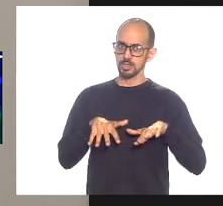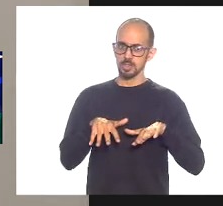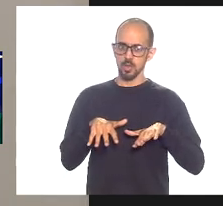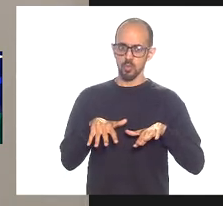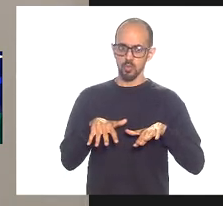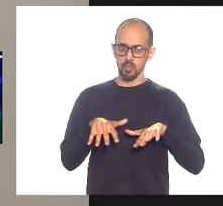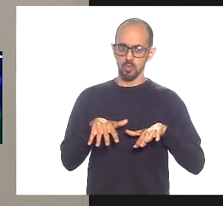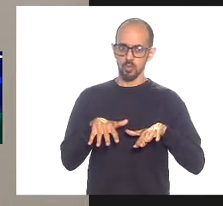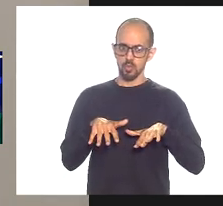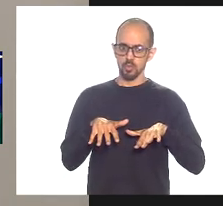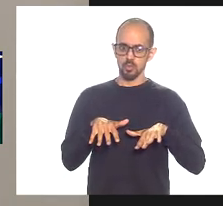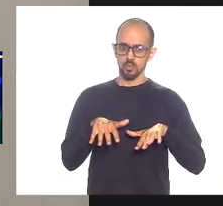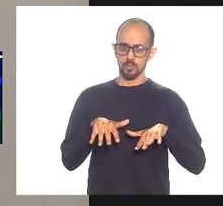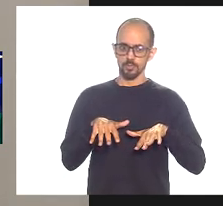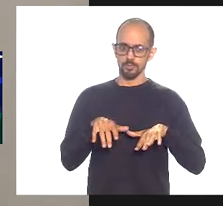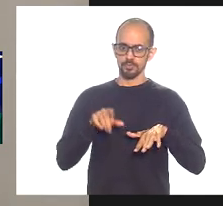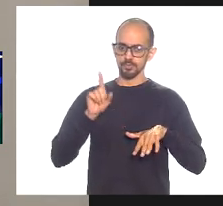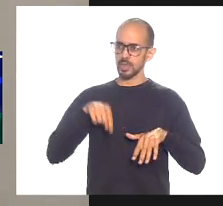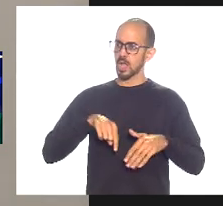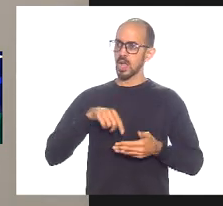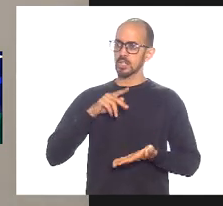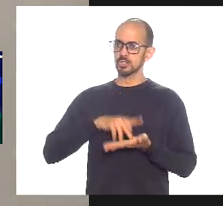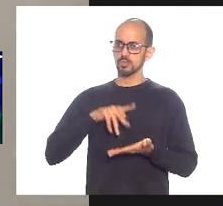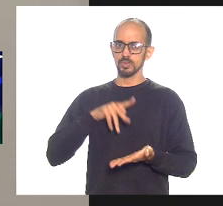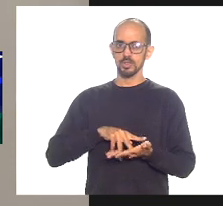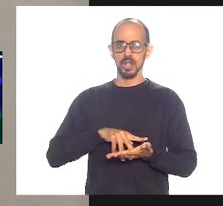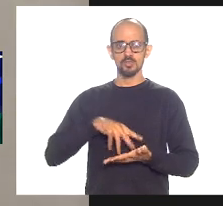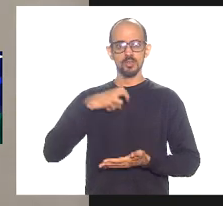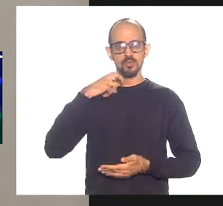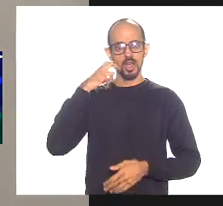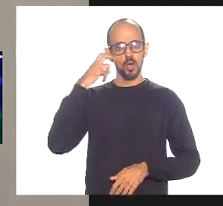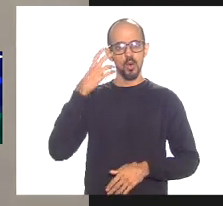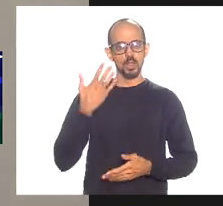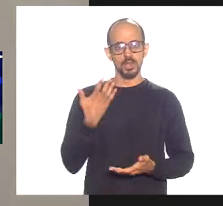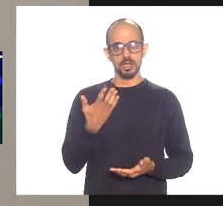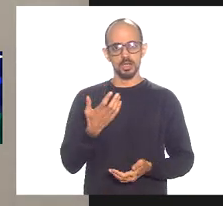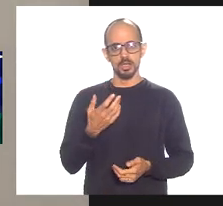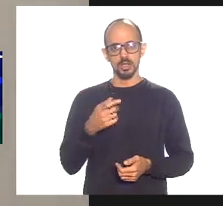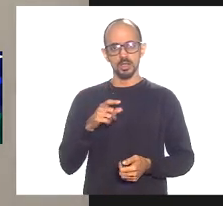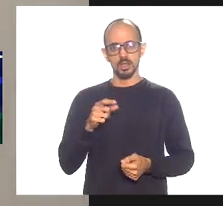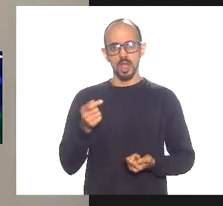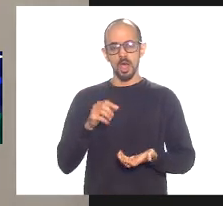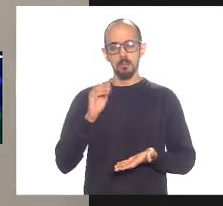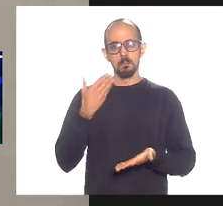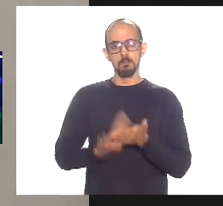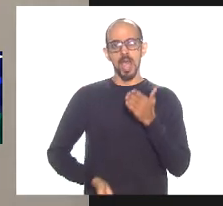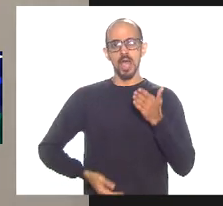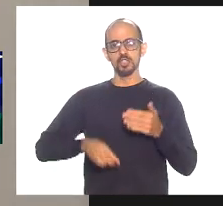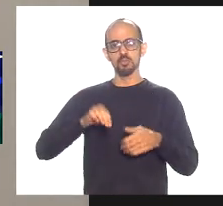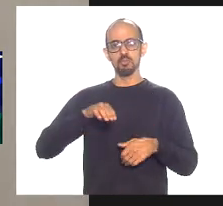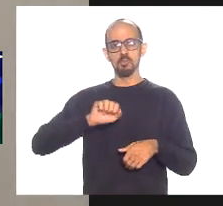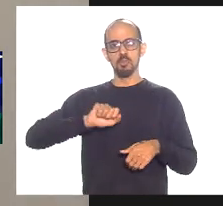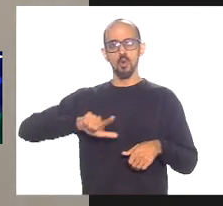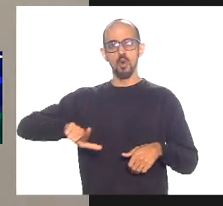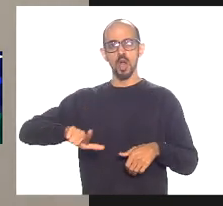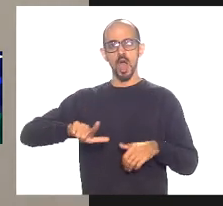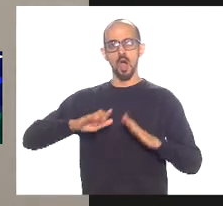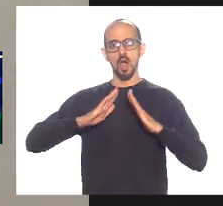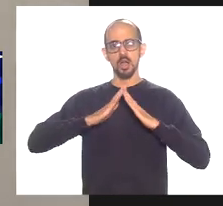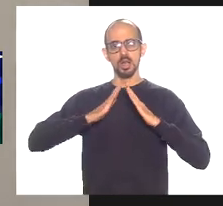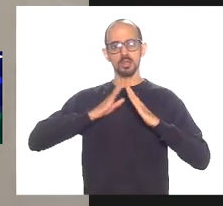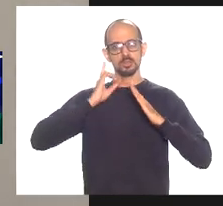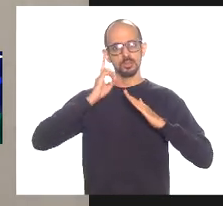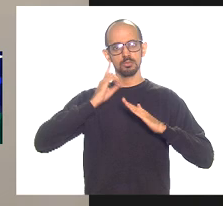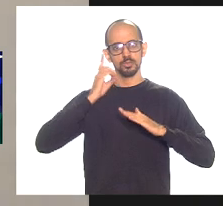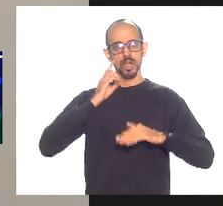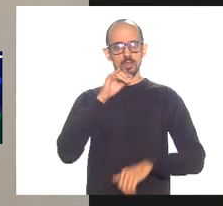sessão ordinária foi uma verdadeira vergonha é uma desmoralização para o Parlamento Fluminense que aconteceu